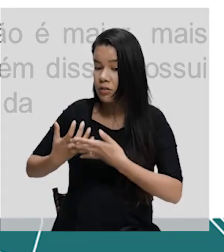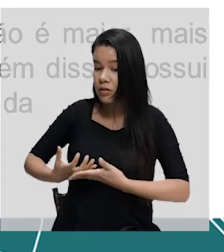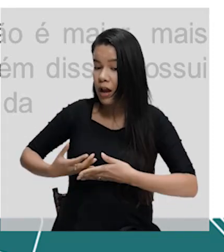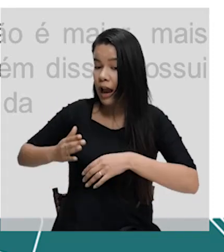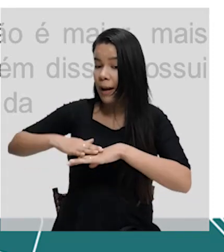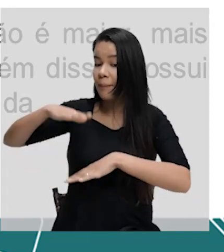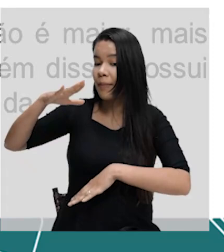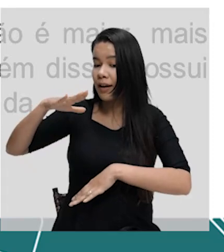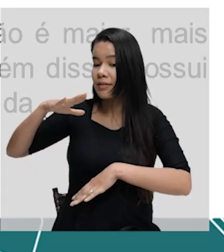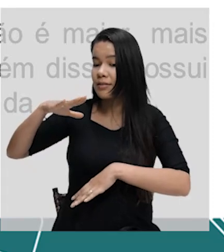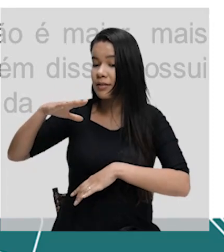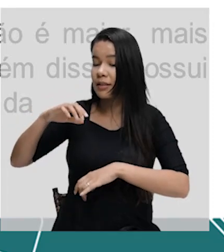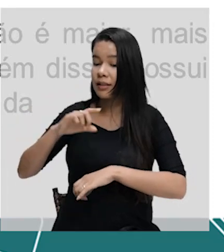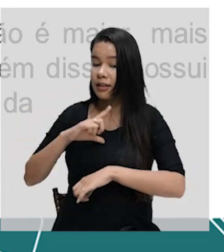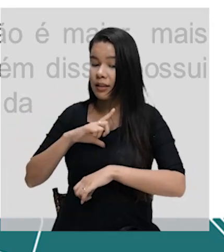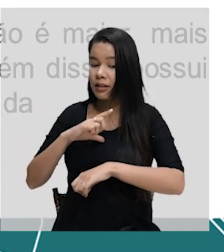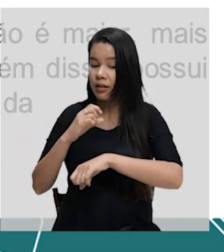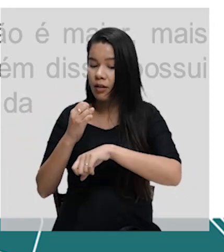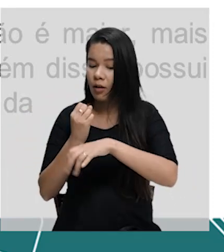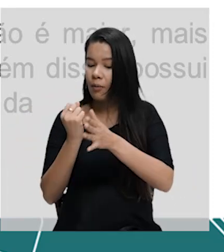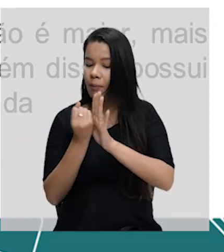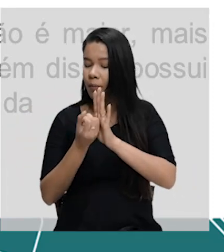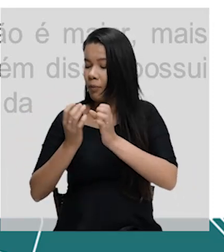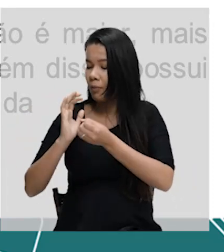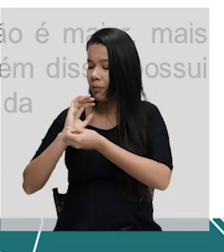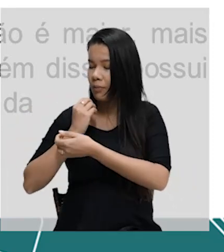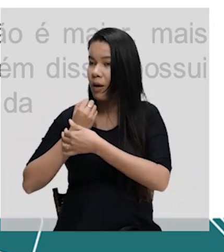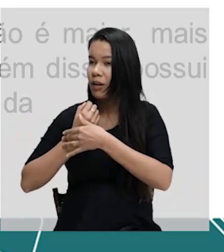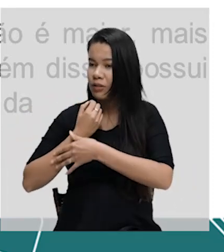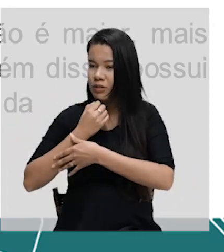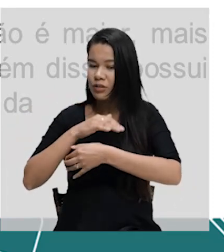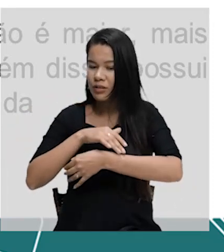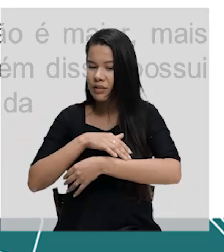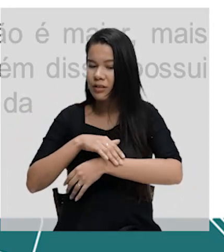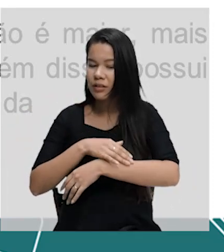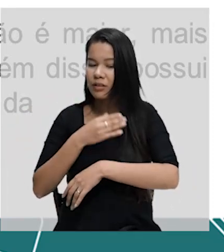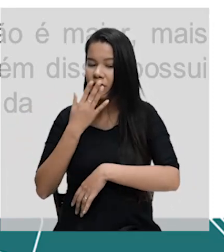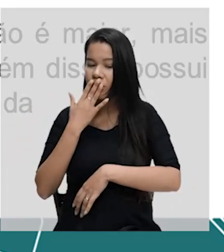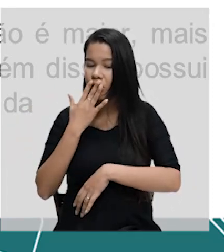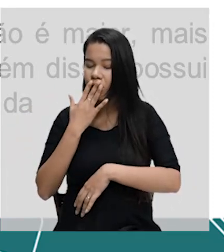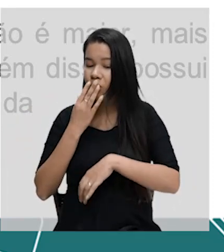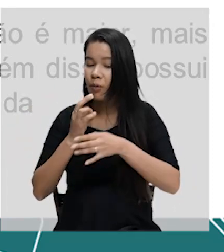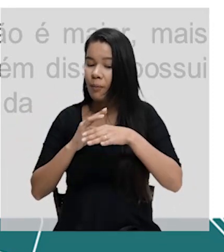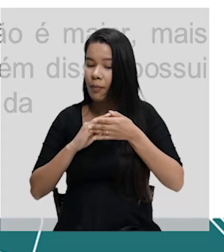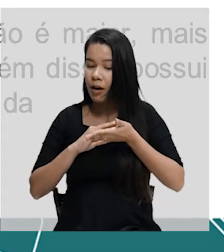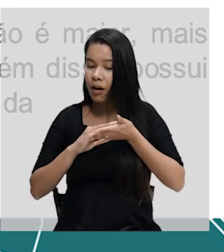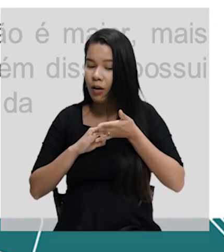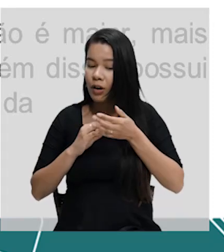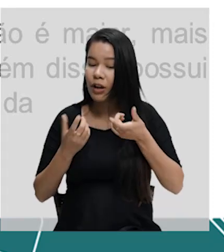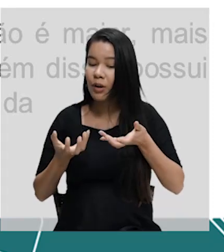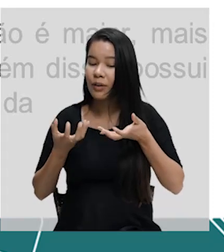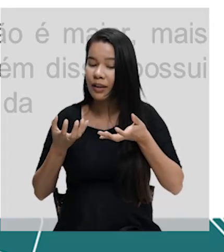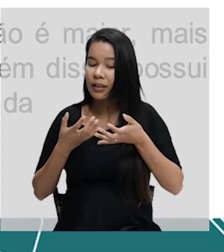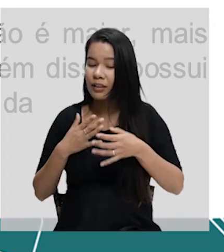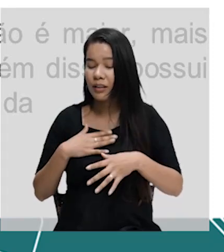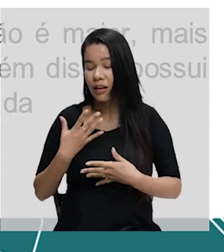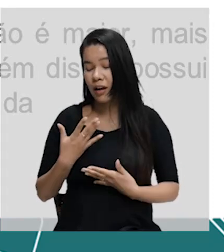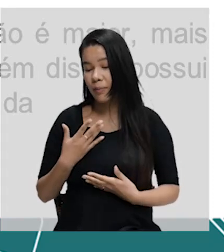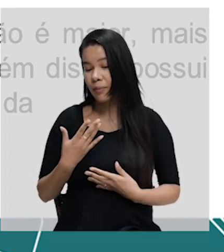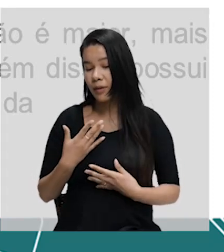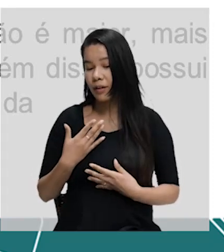corpo todo. Gostaria que boa parte da minha criação tivesse essas características. Ele apresentou aqui